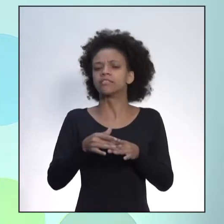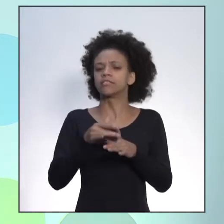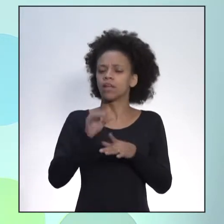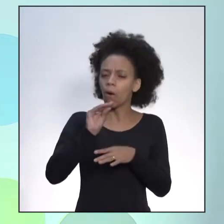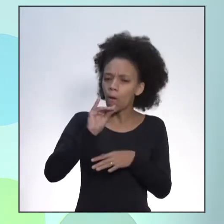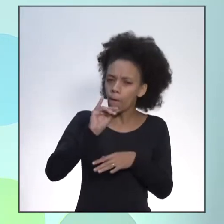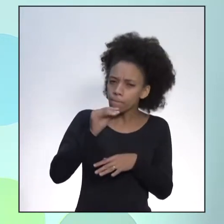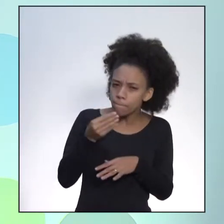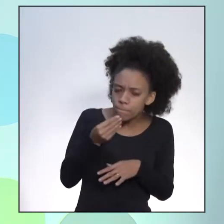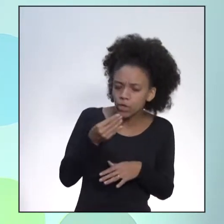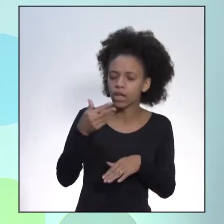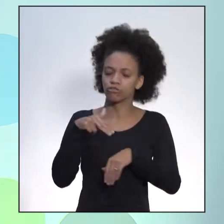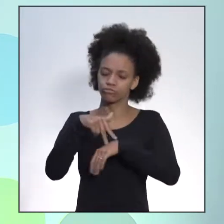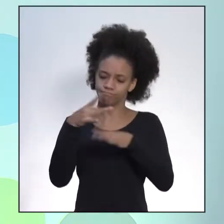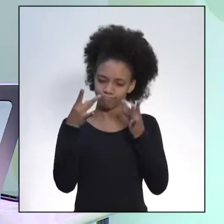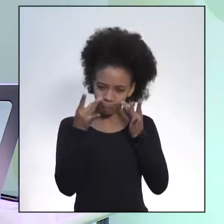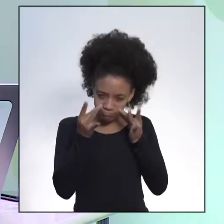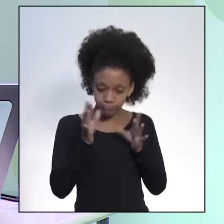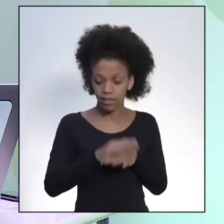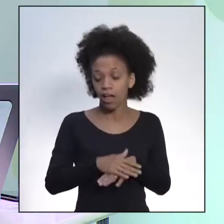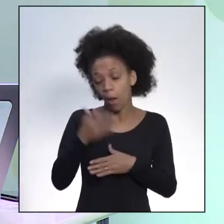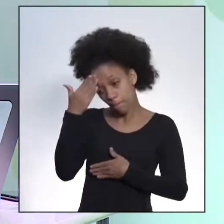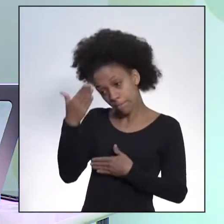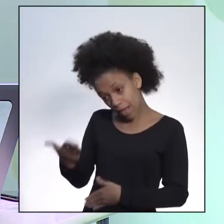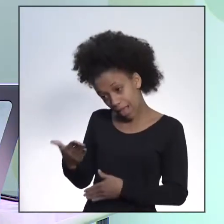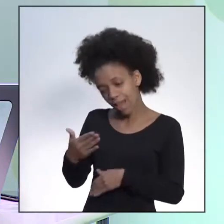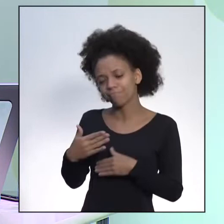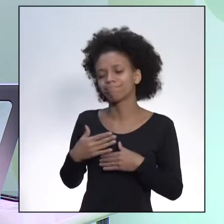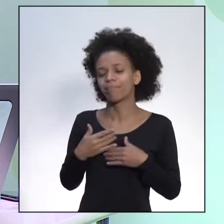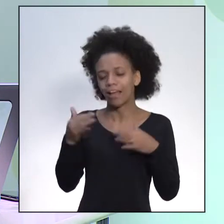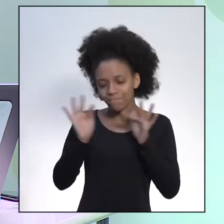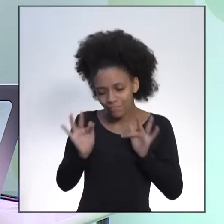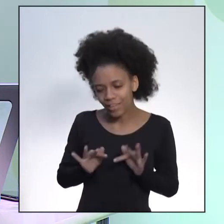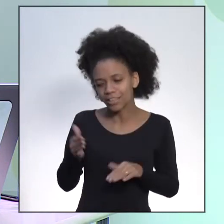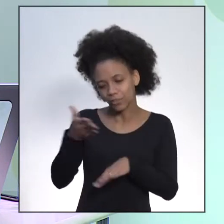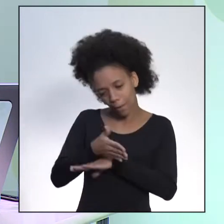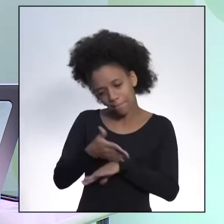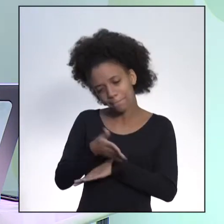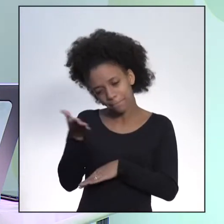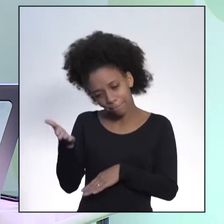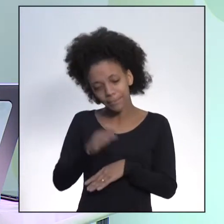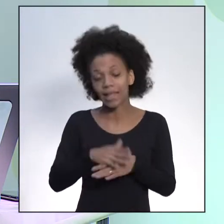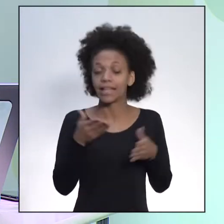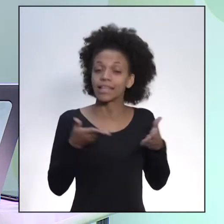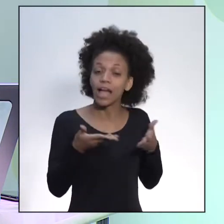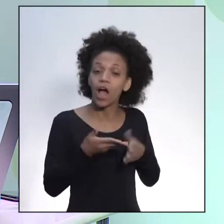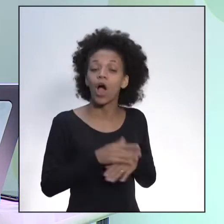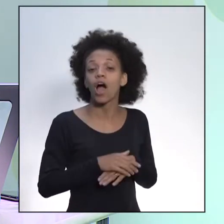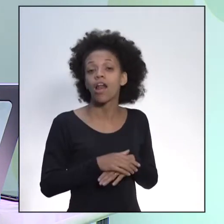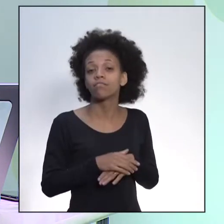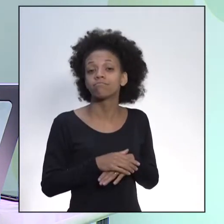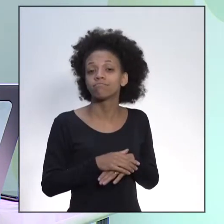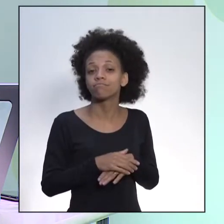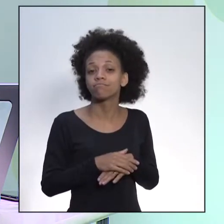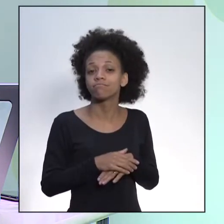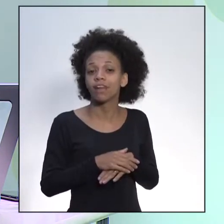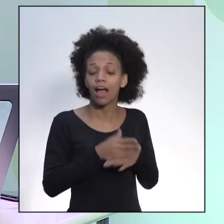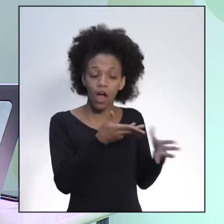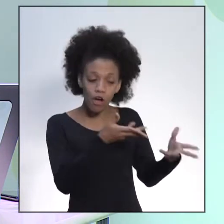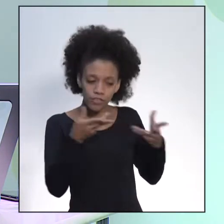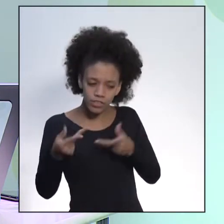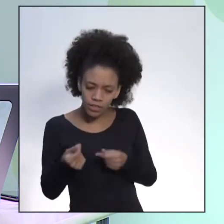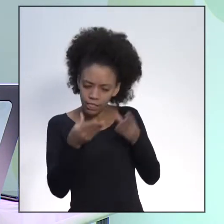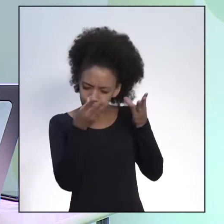de estar aqui. Muito obrigado, Ariana. A gente está muito feliz com a sua participação. E agora, a nossa